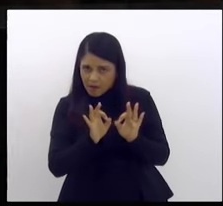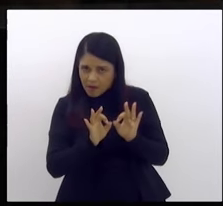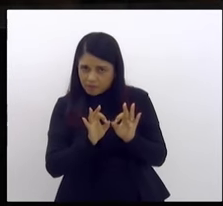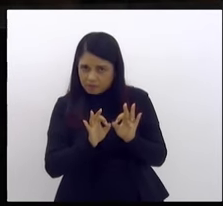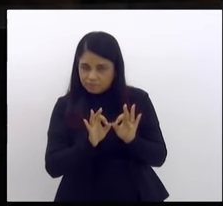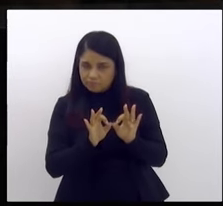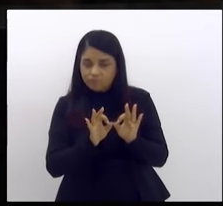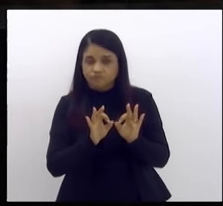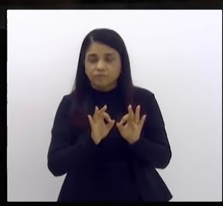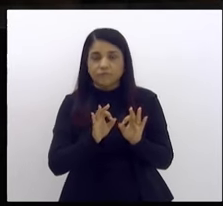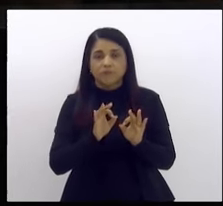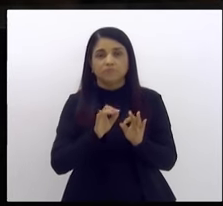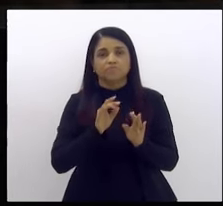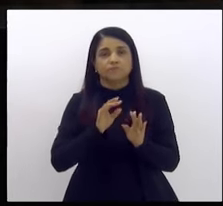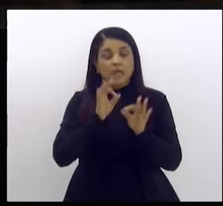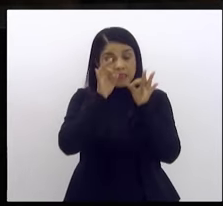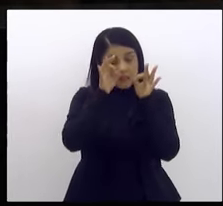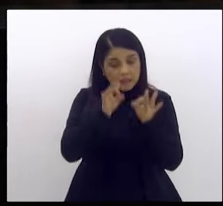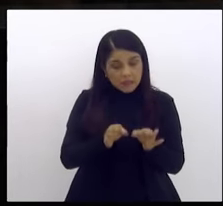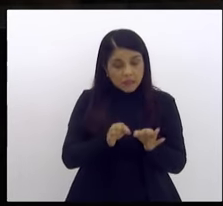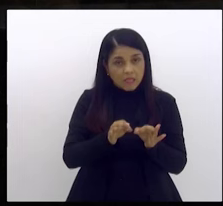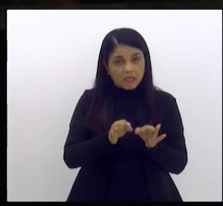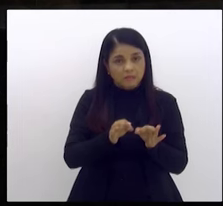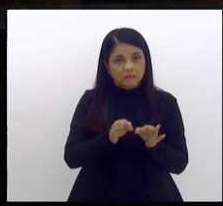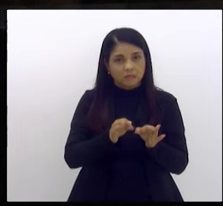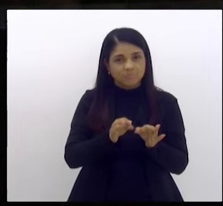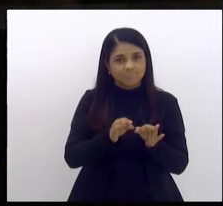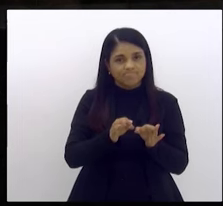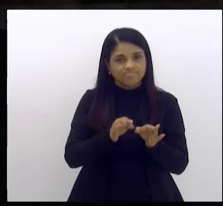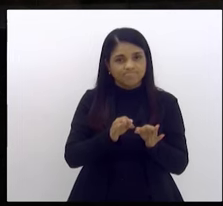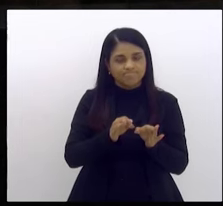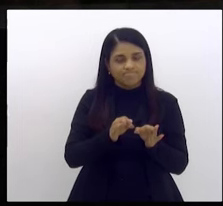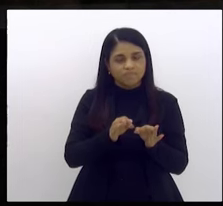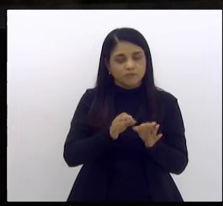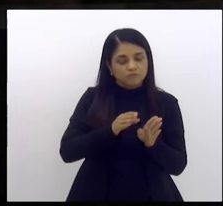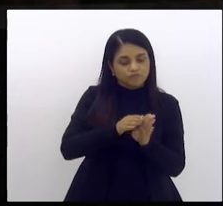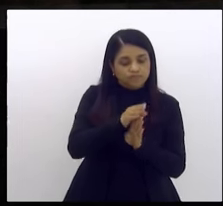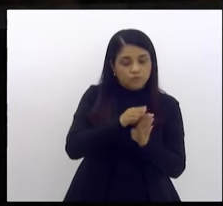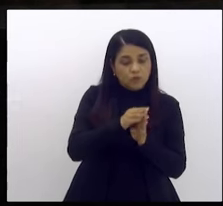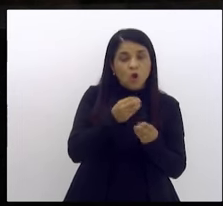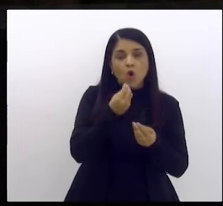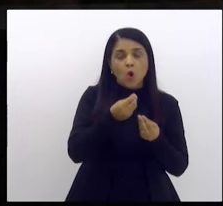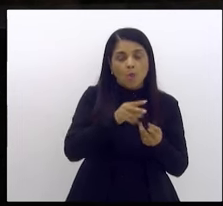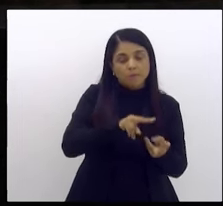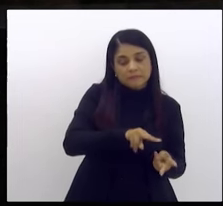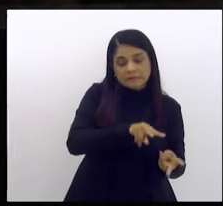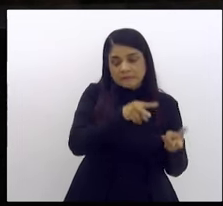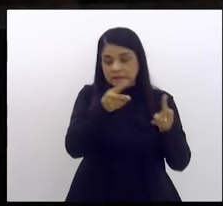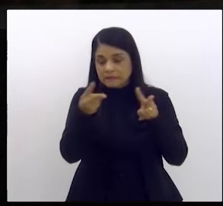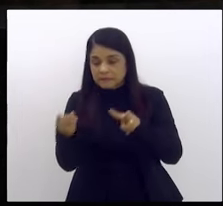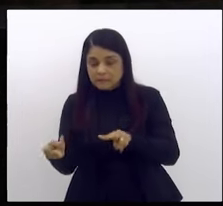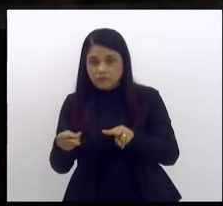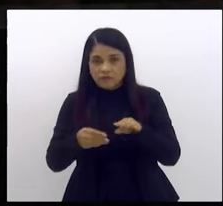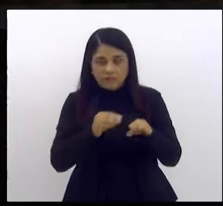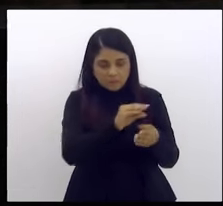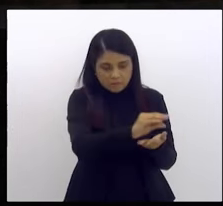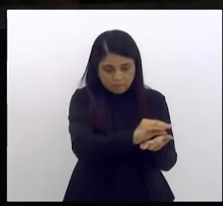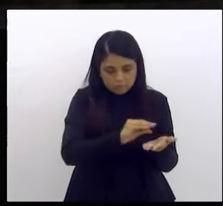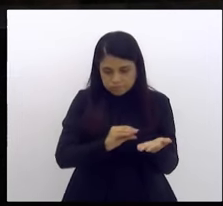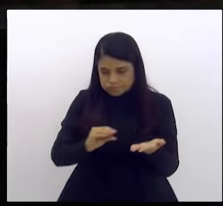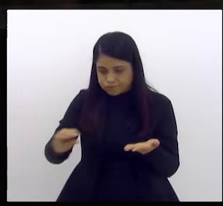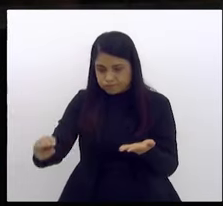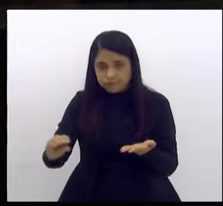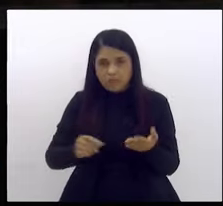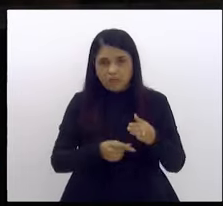dizer, definir como serão feitas essas transferências, que regras de gestão